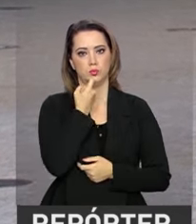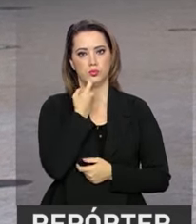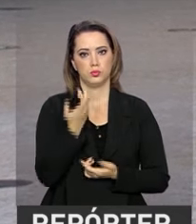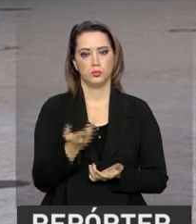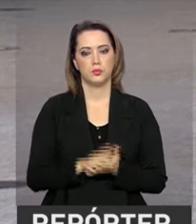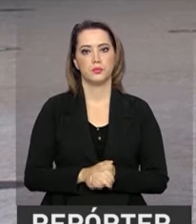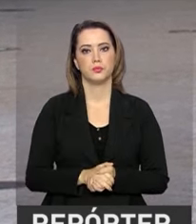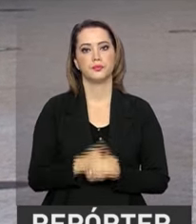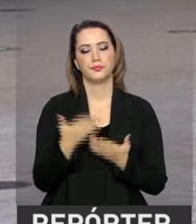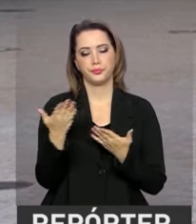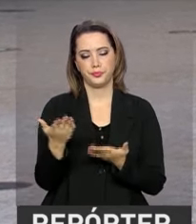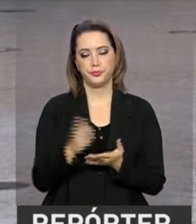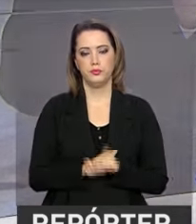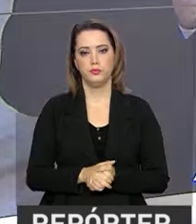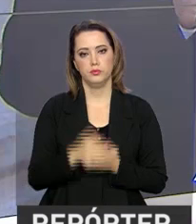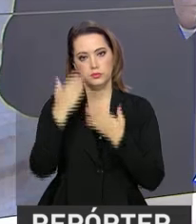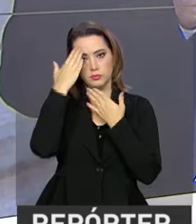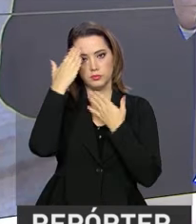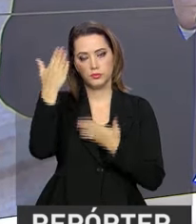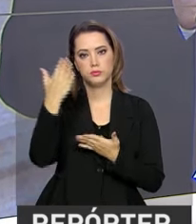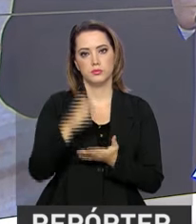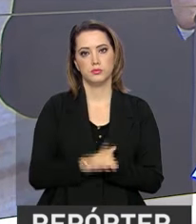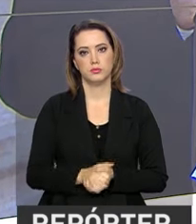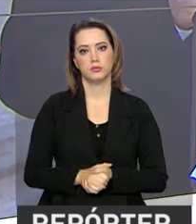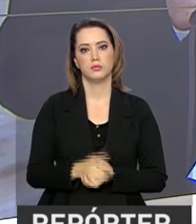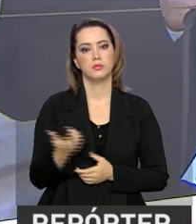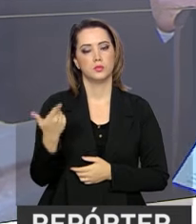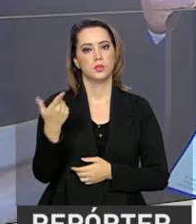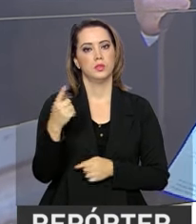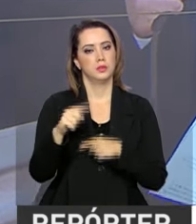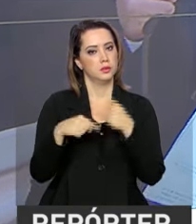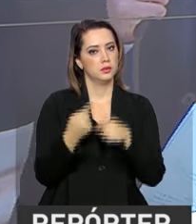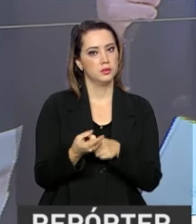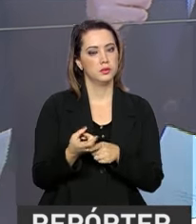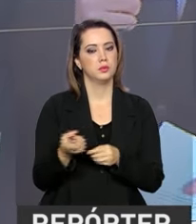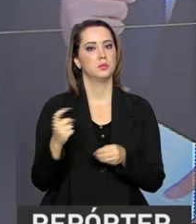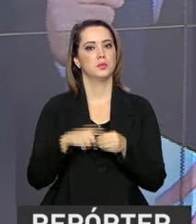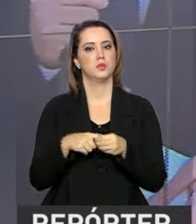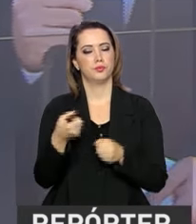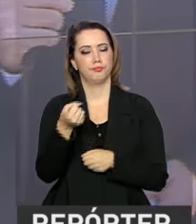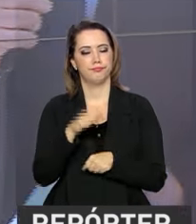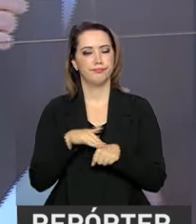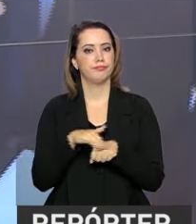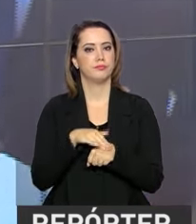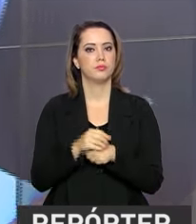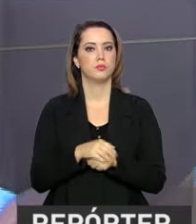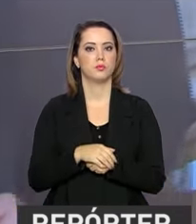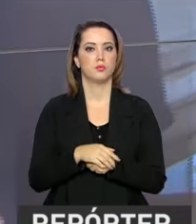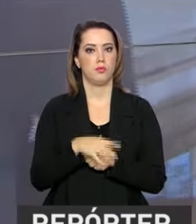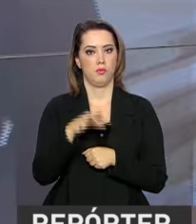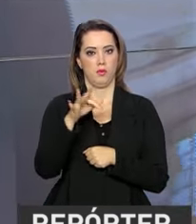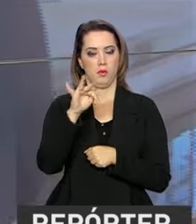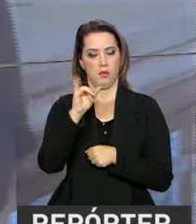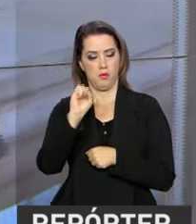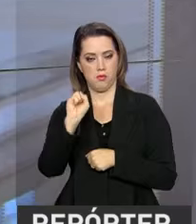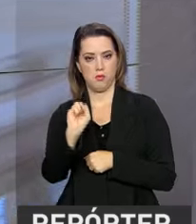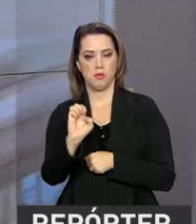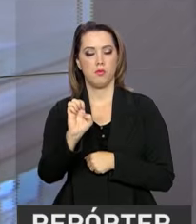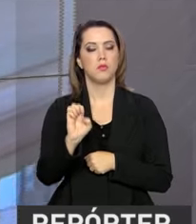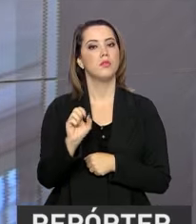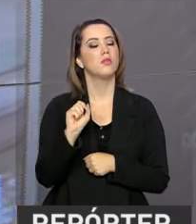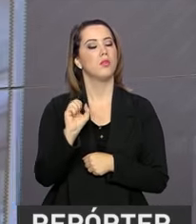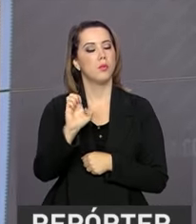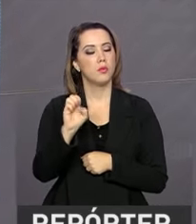sexta-feira. Voltamos com você. Obrigada, João Pedro Neto. Daqui a pouco a gente volta a conversar. O FIES terá 75 mil